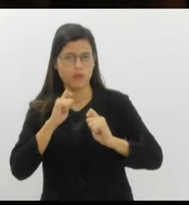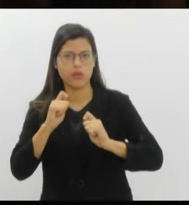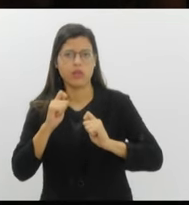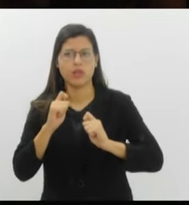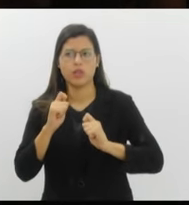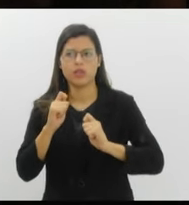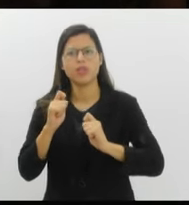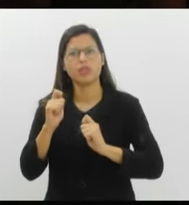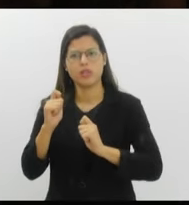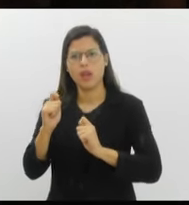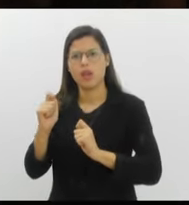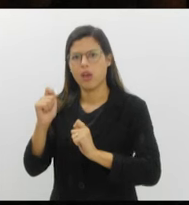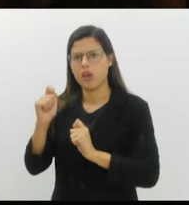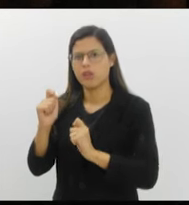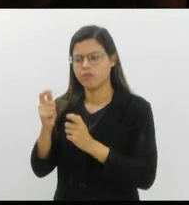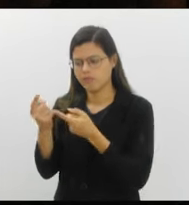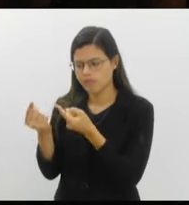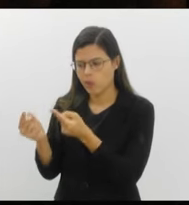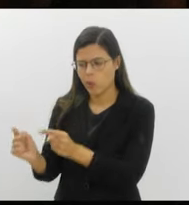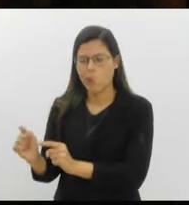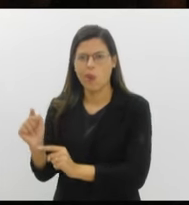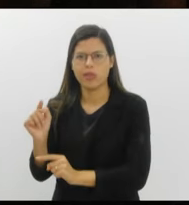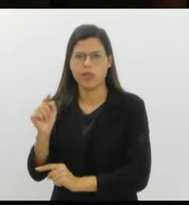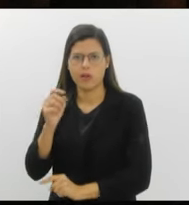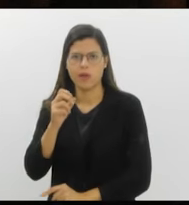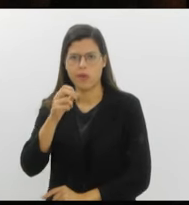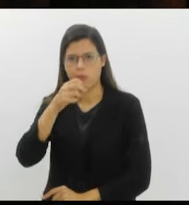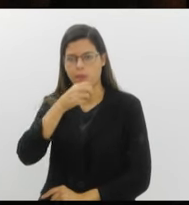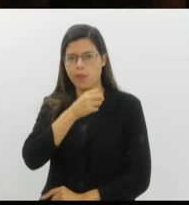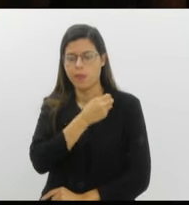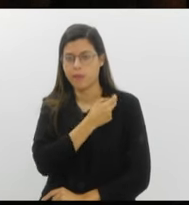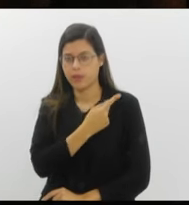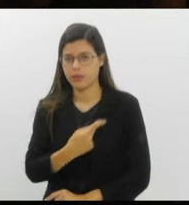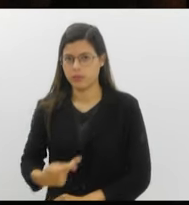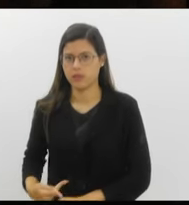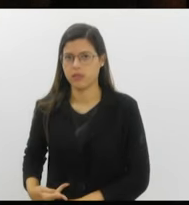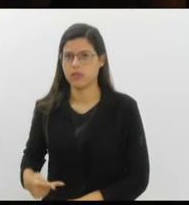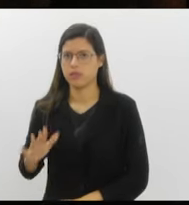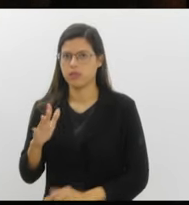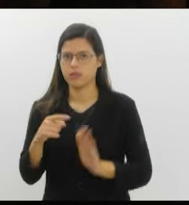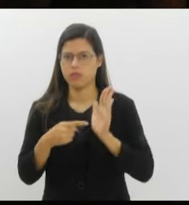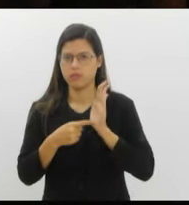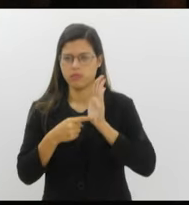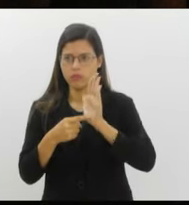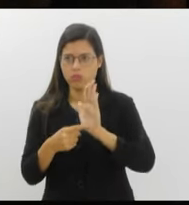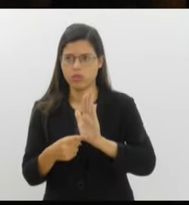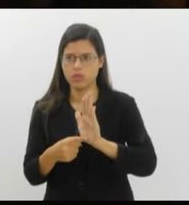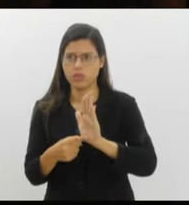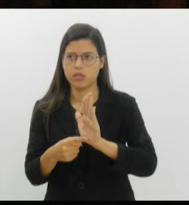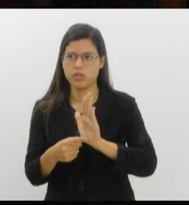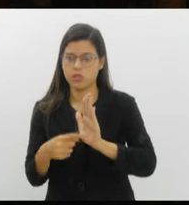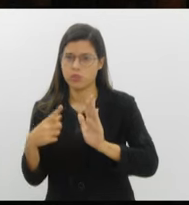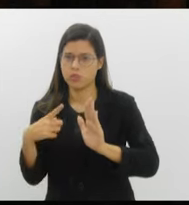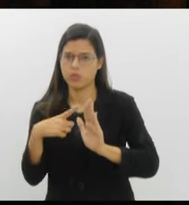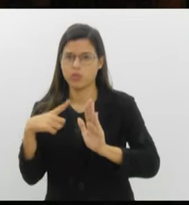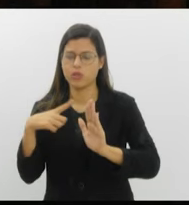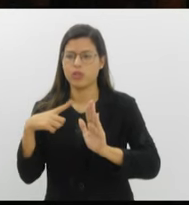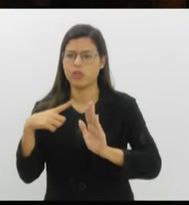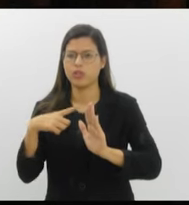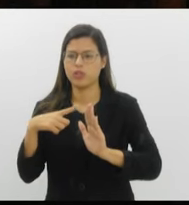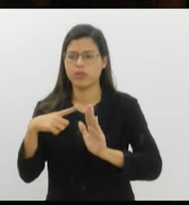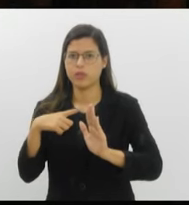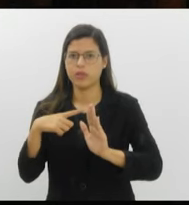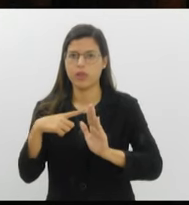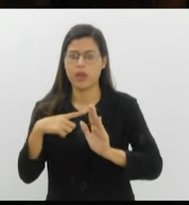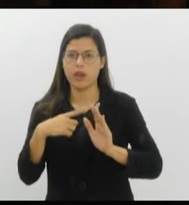o presidente, e mais do que isso, já mostrando o seu gesto e o seu traço de misoginia,